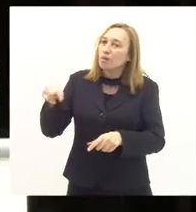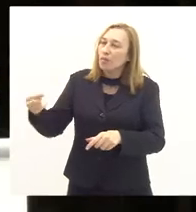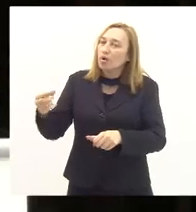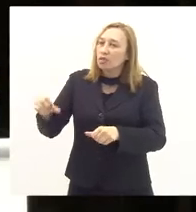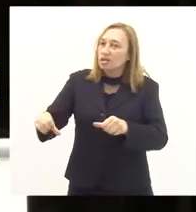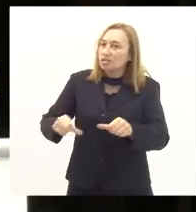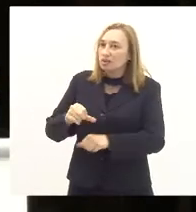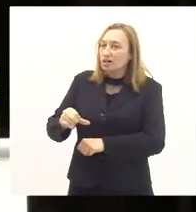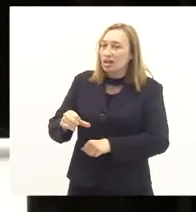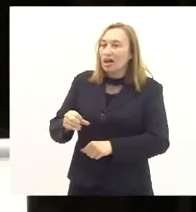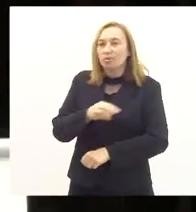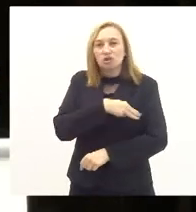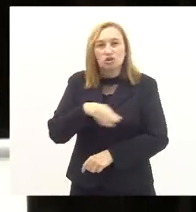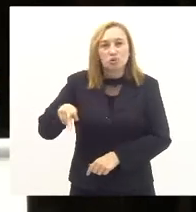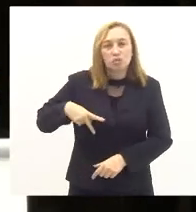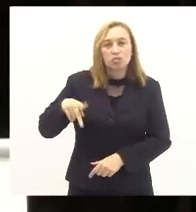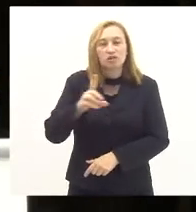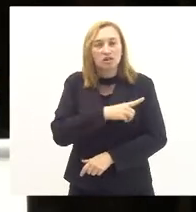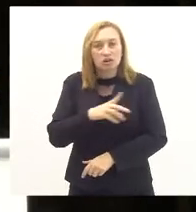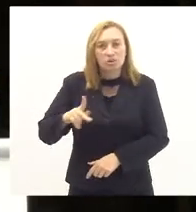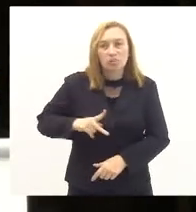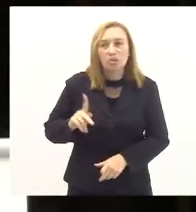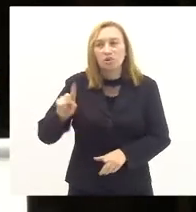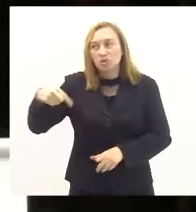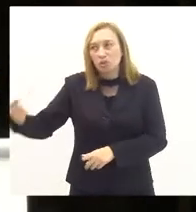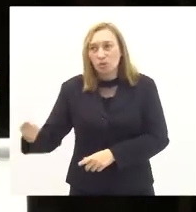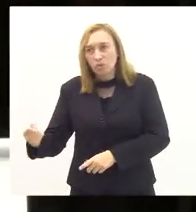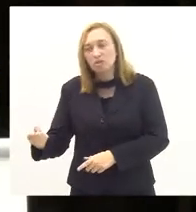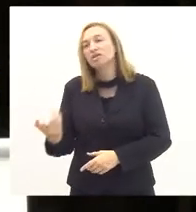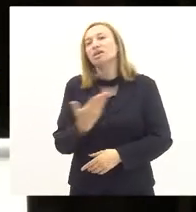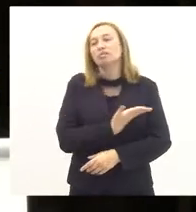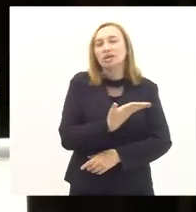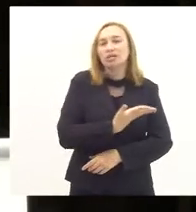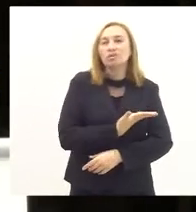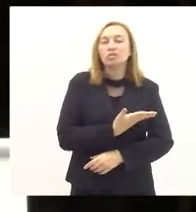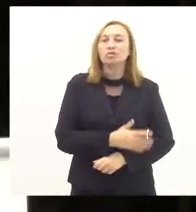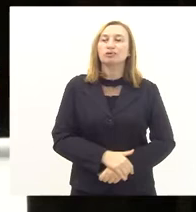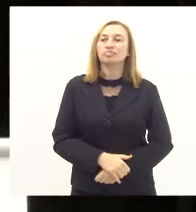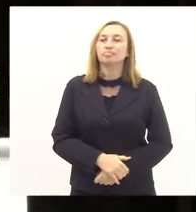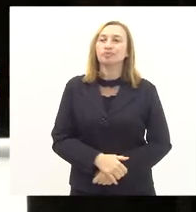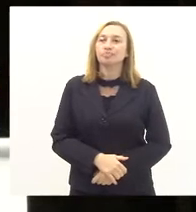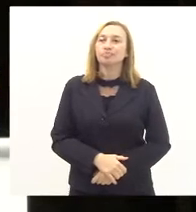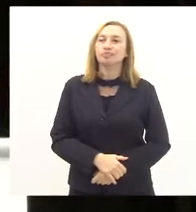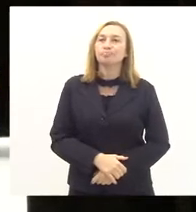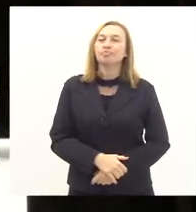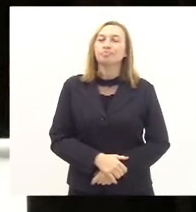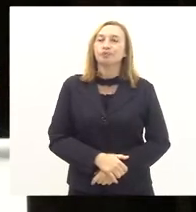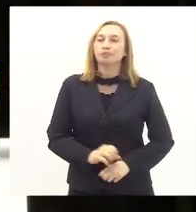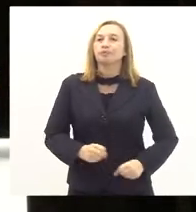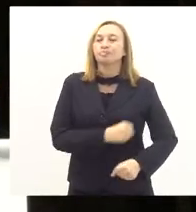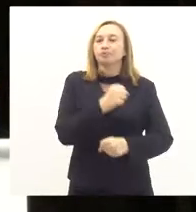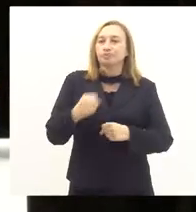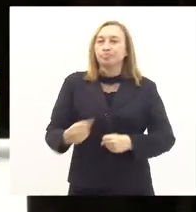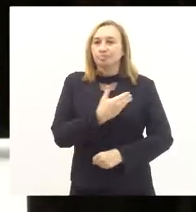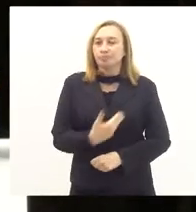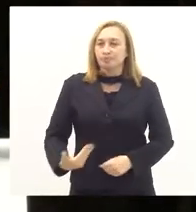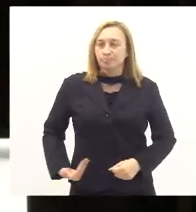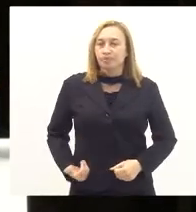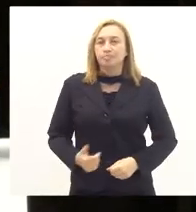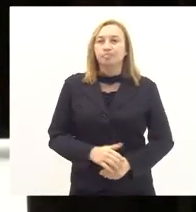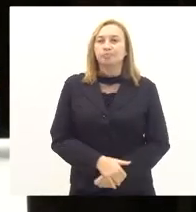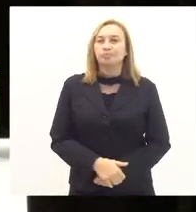sobem, Ministério Público, Defensoria, e tantos outros companheiros e companheiras do poder público e da sociedade civil que aqui